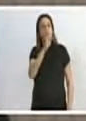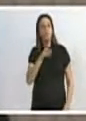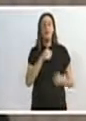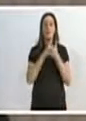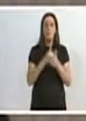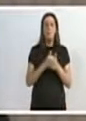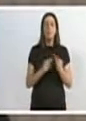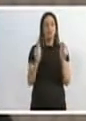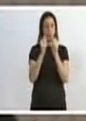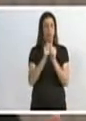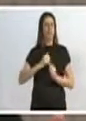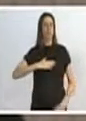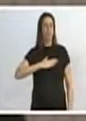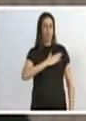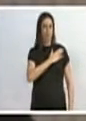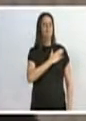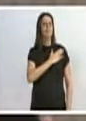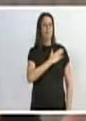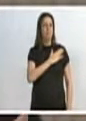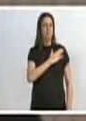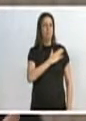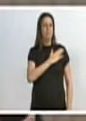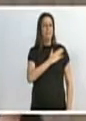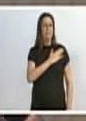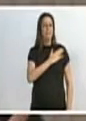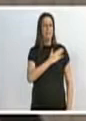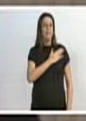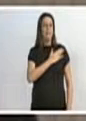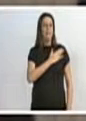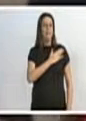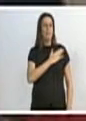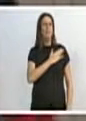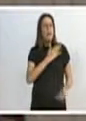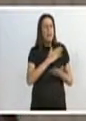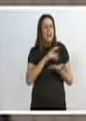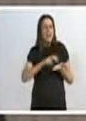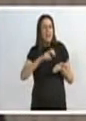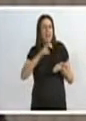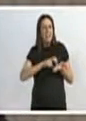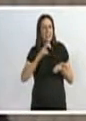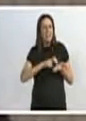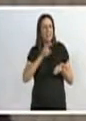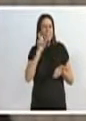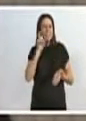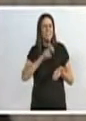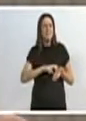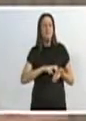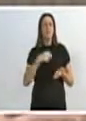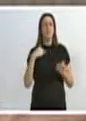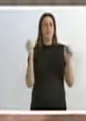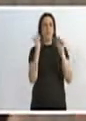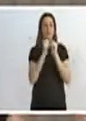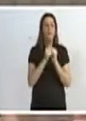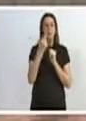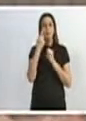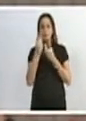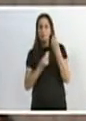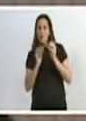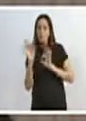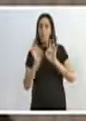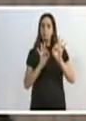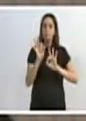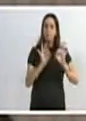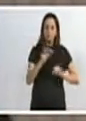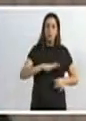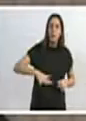prefeito Napoleão nas primeiras horas ali da reorganização, vamos chamar assim,